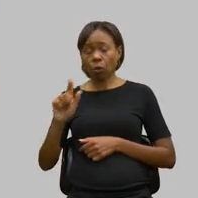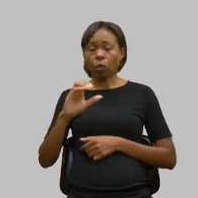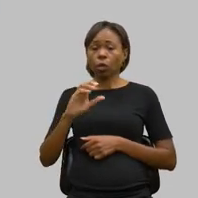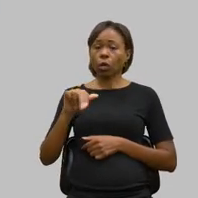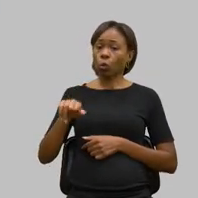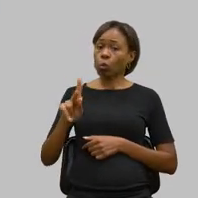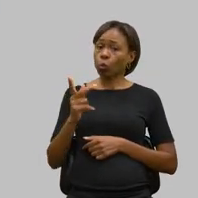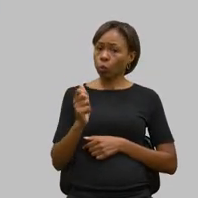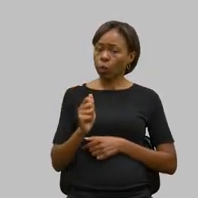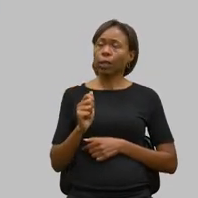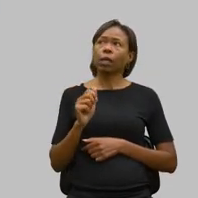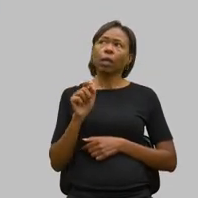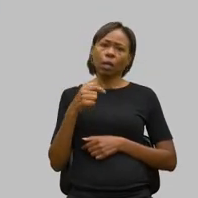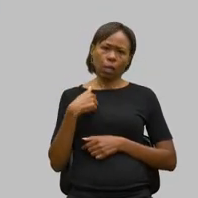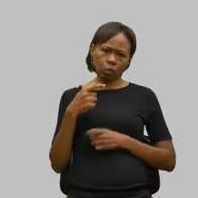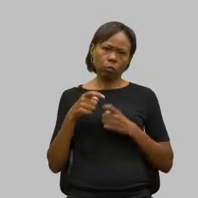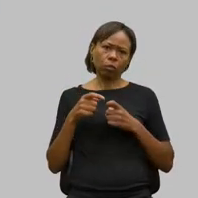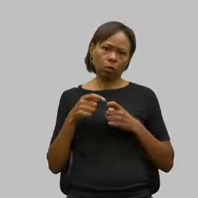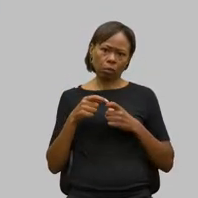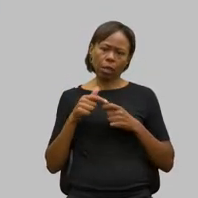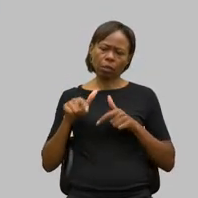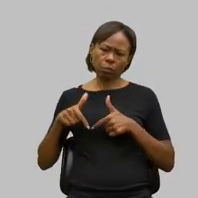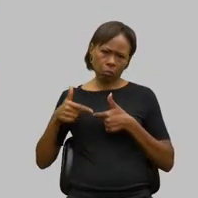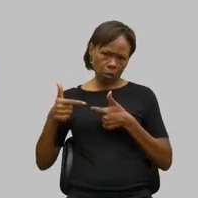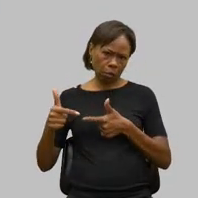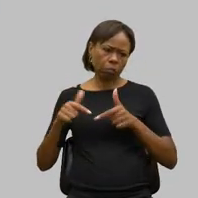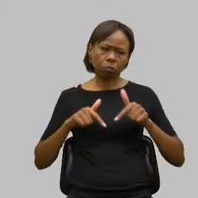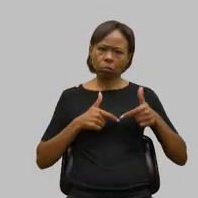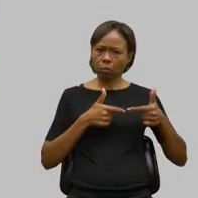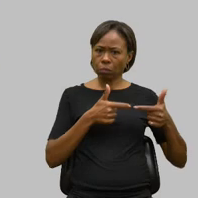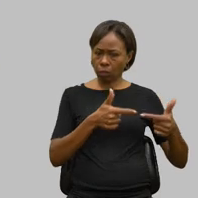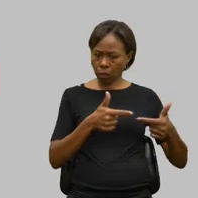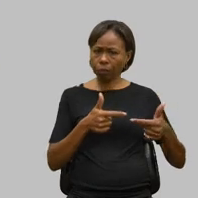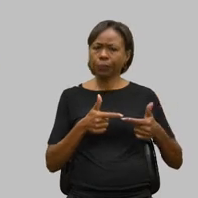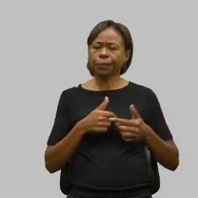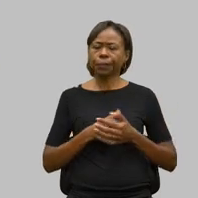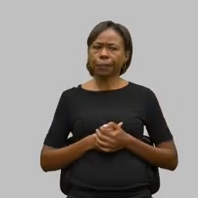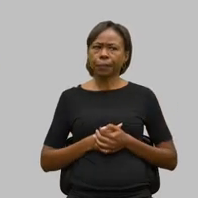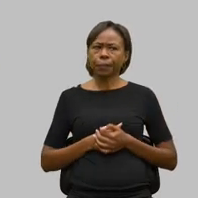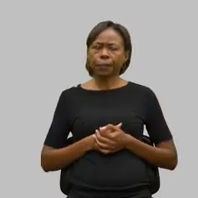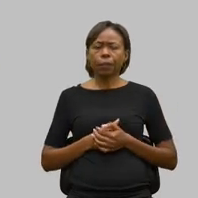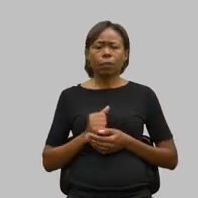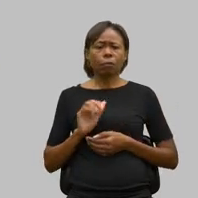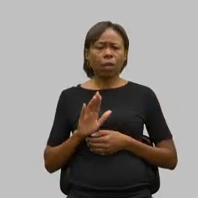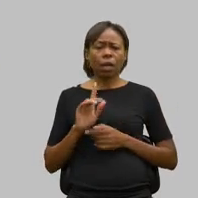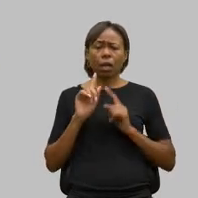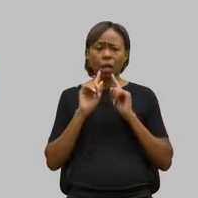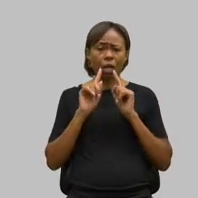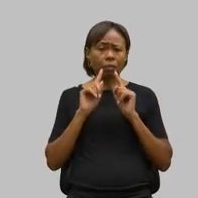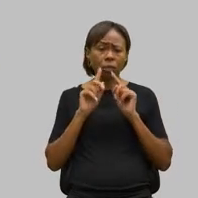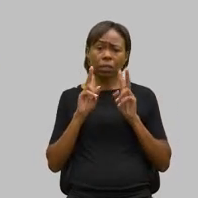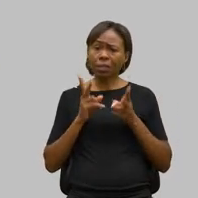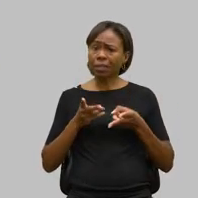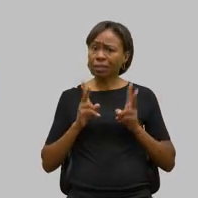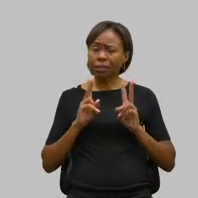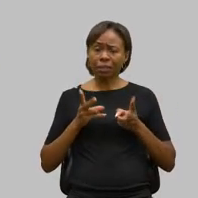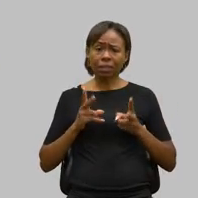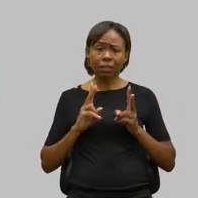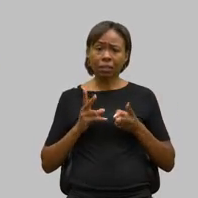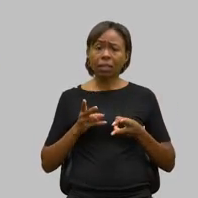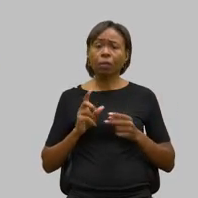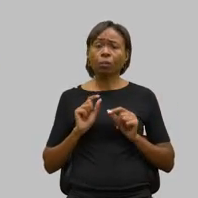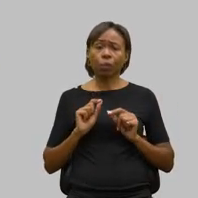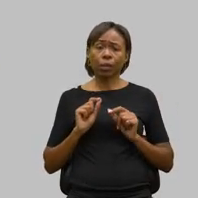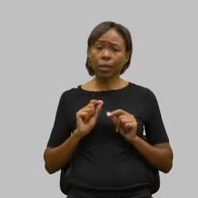participo ativamente nesses hospitais lá e a reclamação sempre é a mesma, a conta